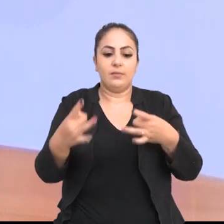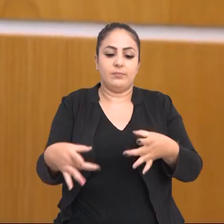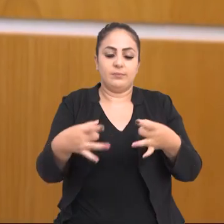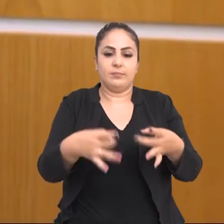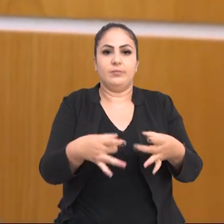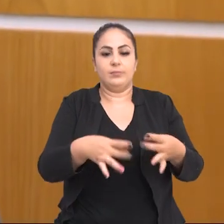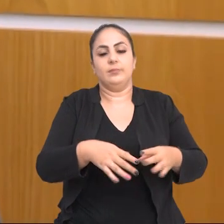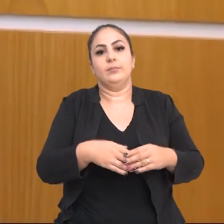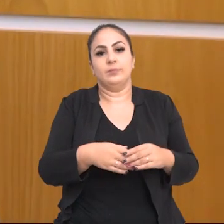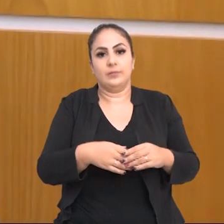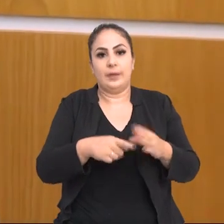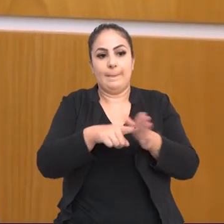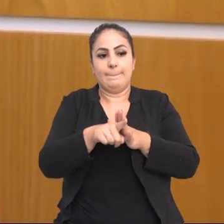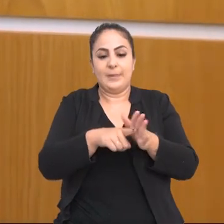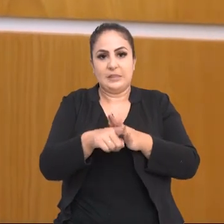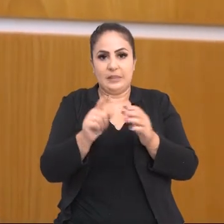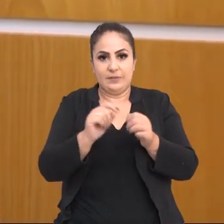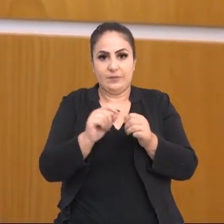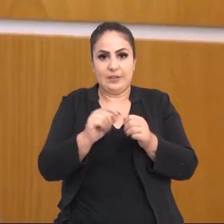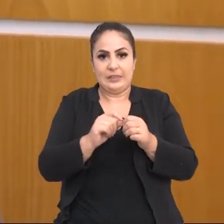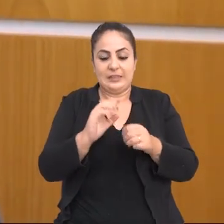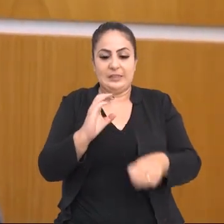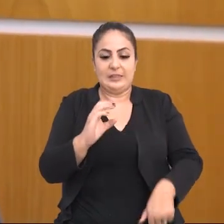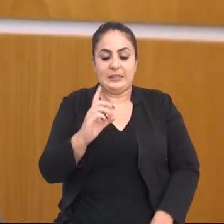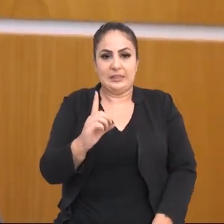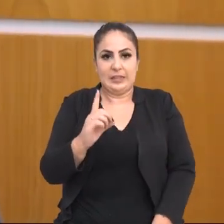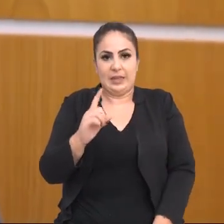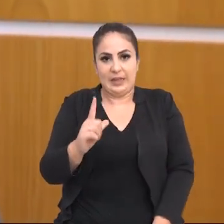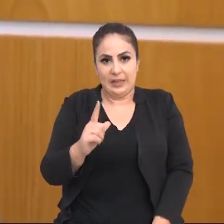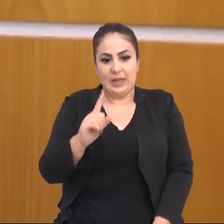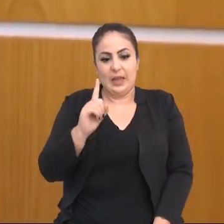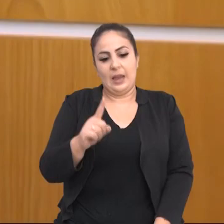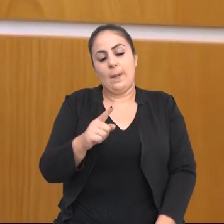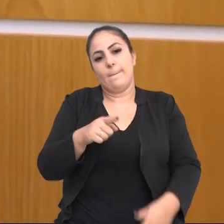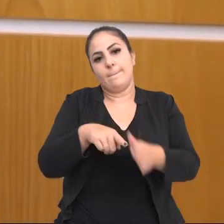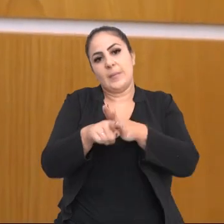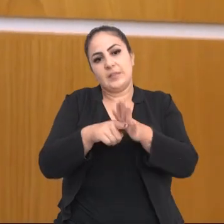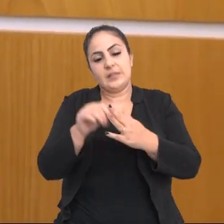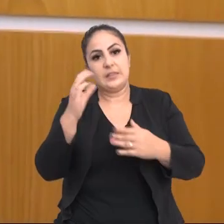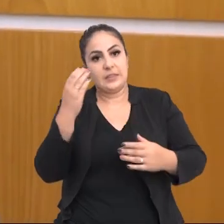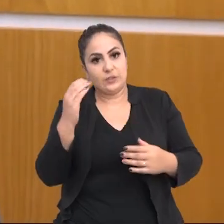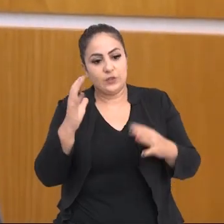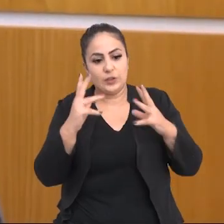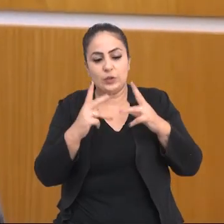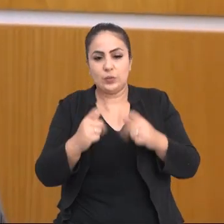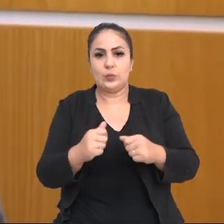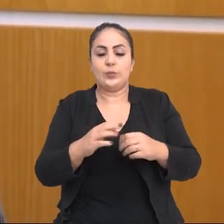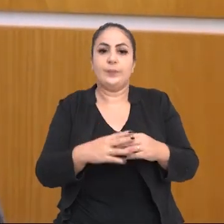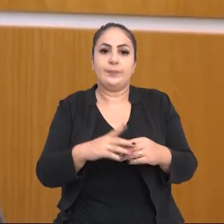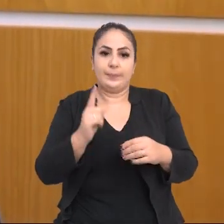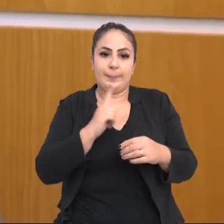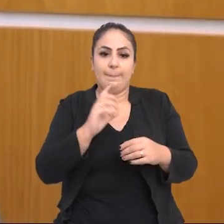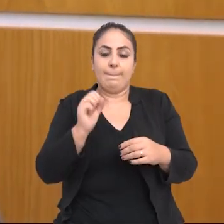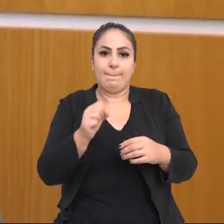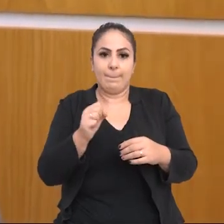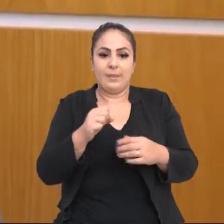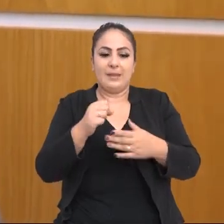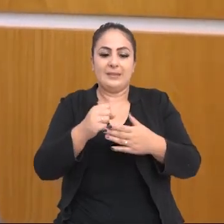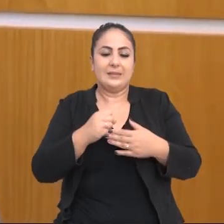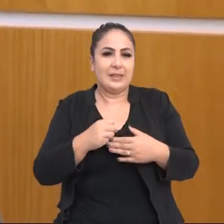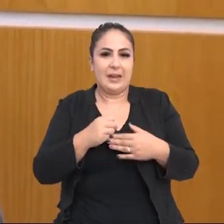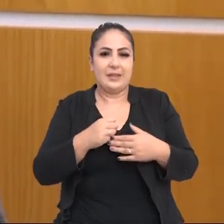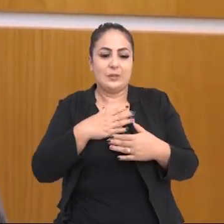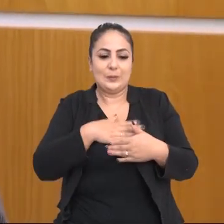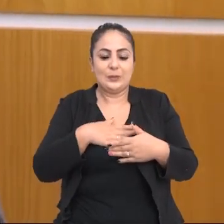demissões. A pesquisa realizada pela CDL é uma pesquisa científica que traz